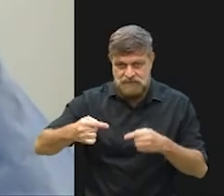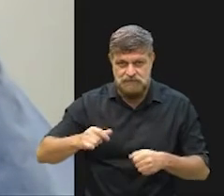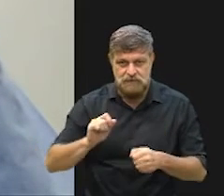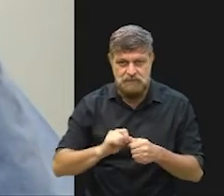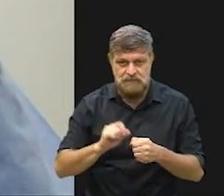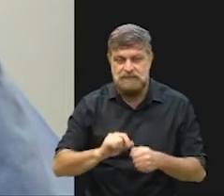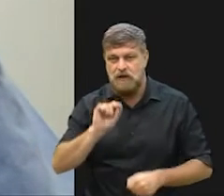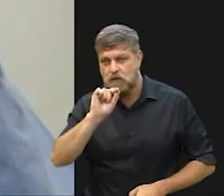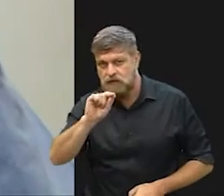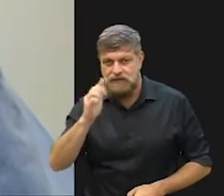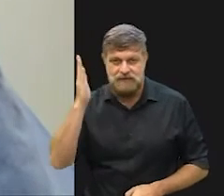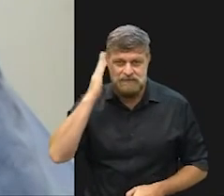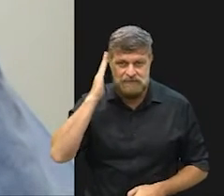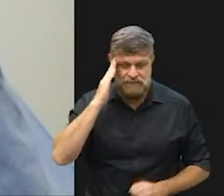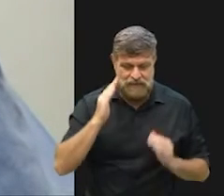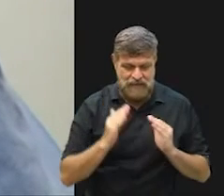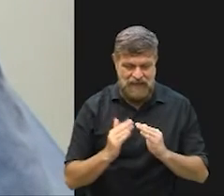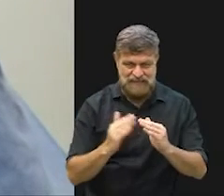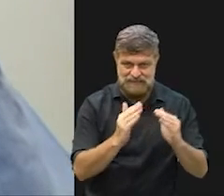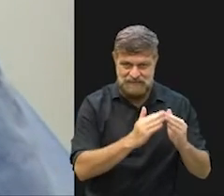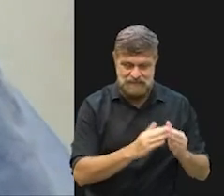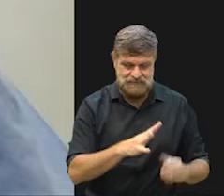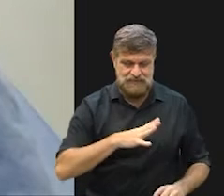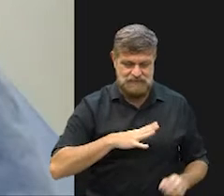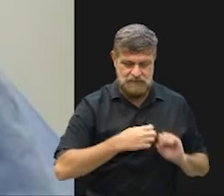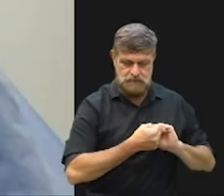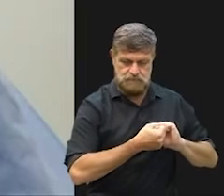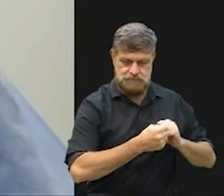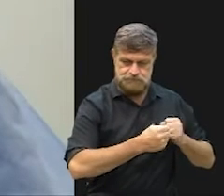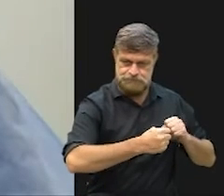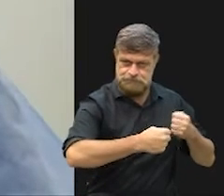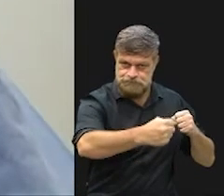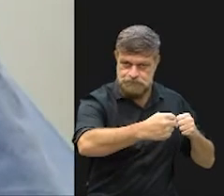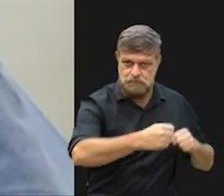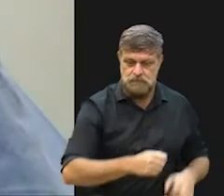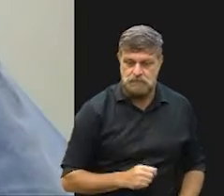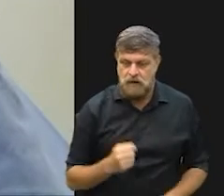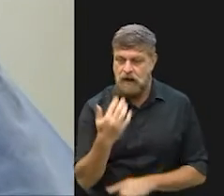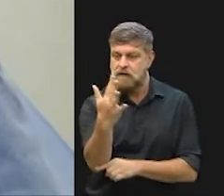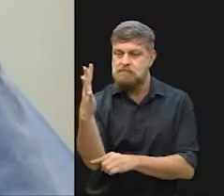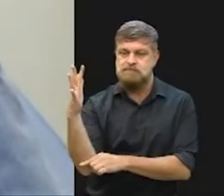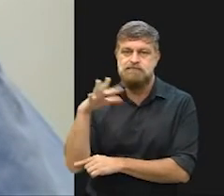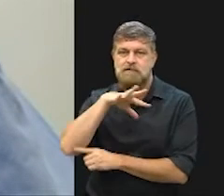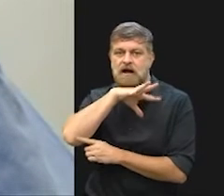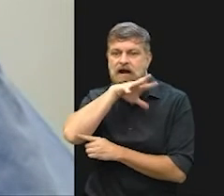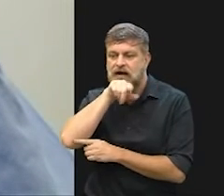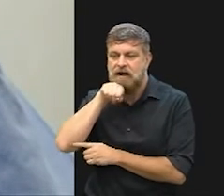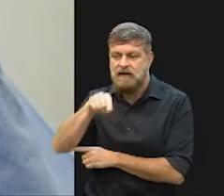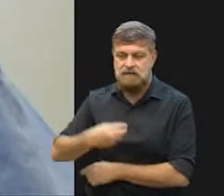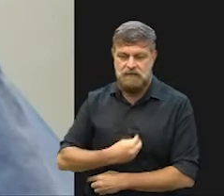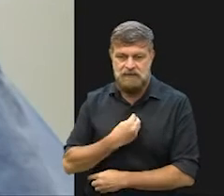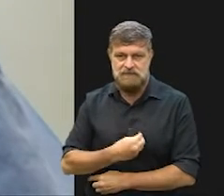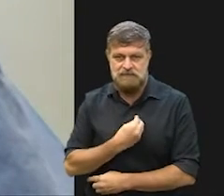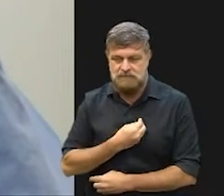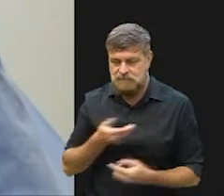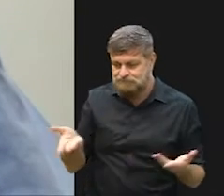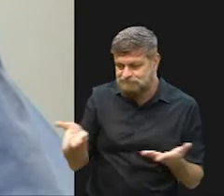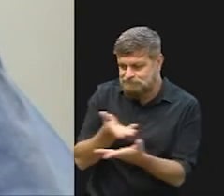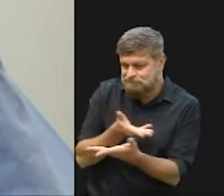é compatibilizar o crescimento das cidades ou a existência das cidades com a existência sustentável dos